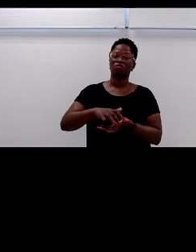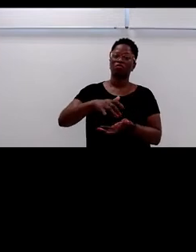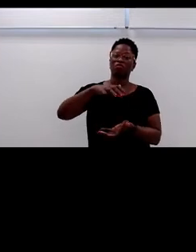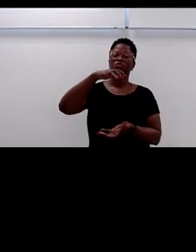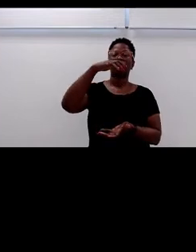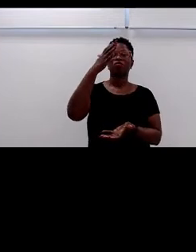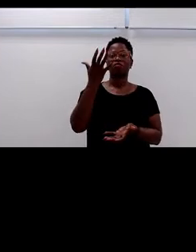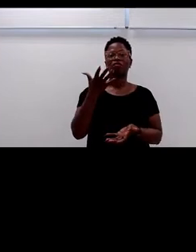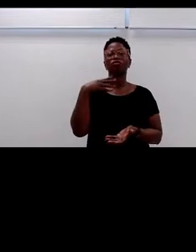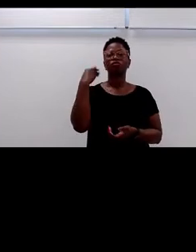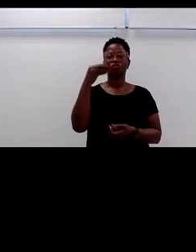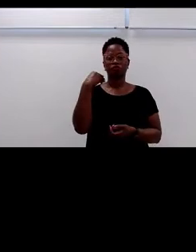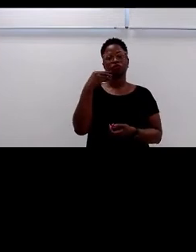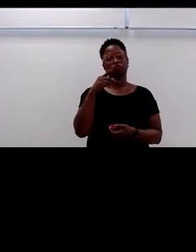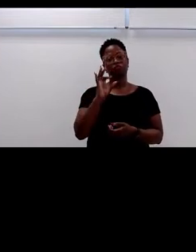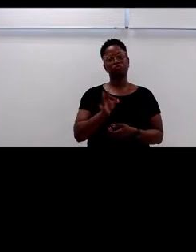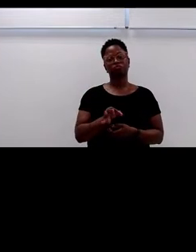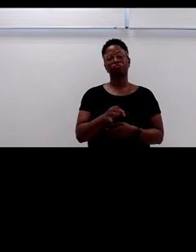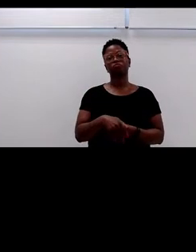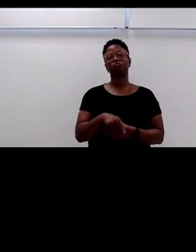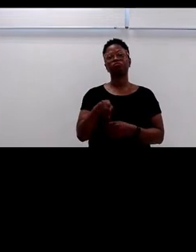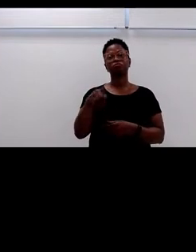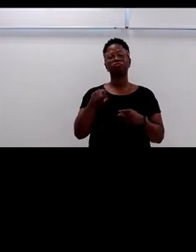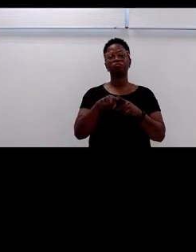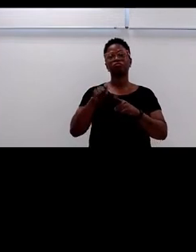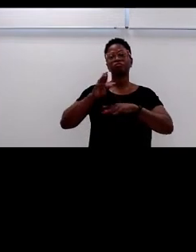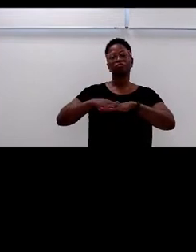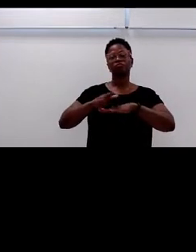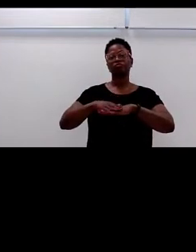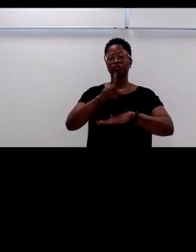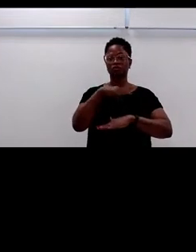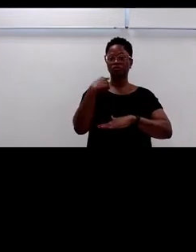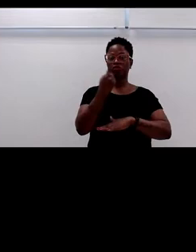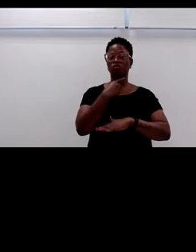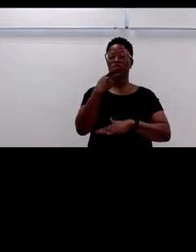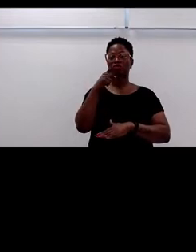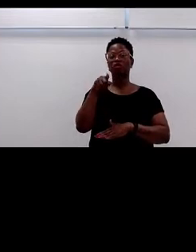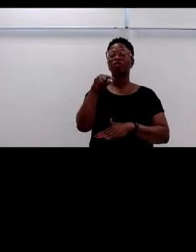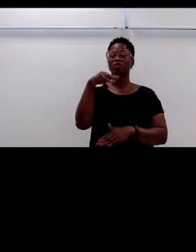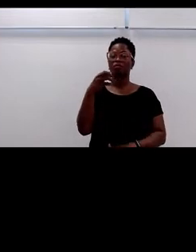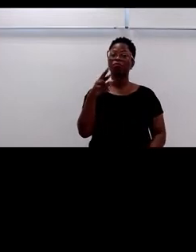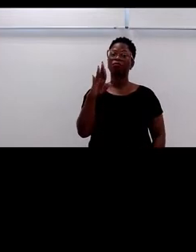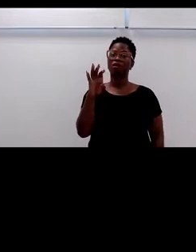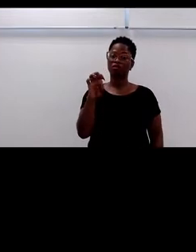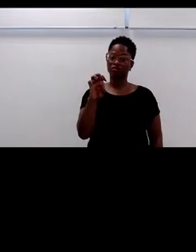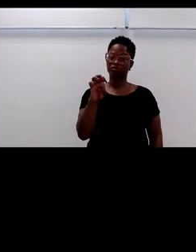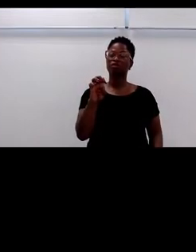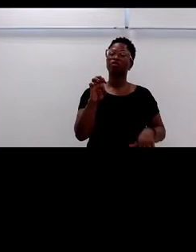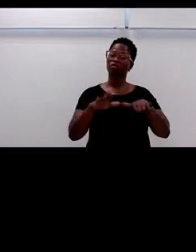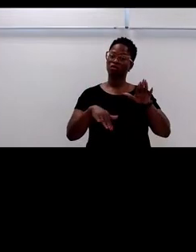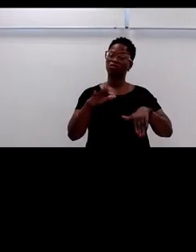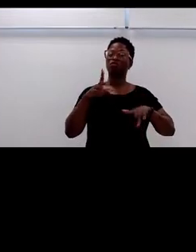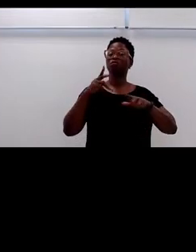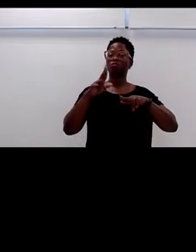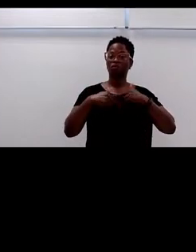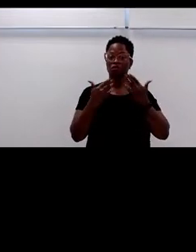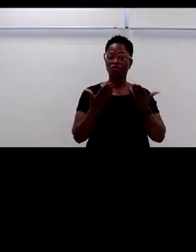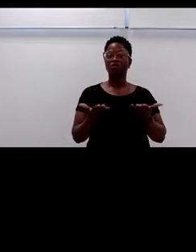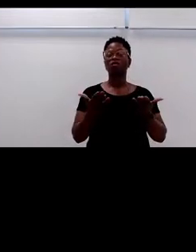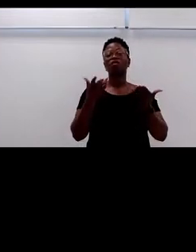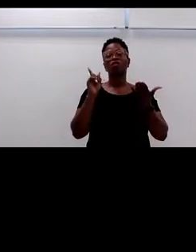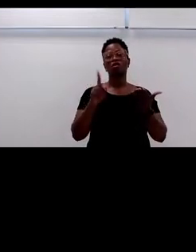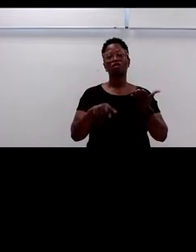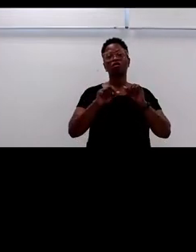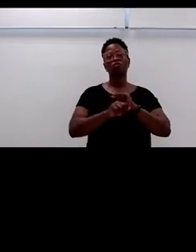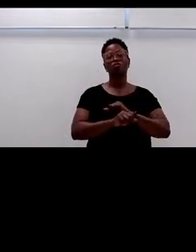de experiências. Eles não se autodenominam, mas que a gente denomina como mestre, talvez por conta disso, desse brilho que